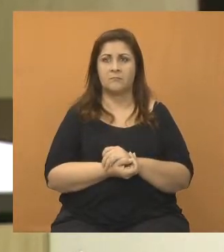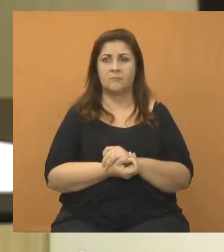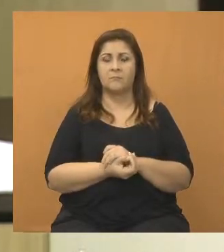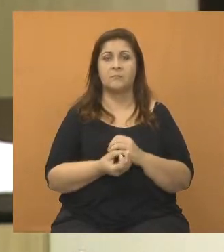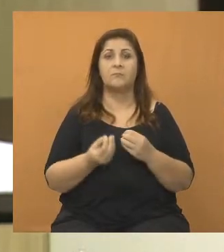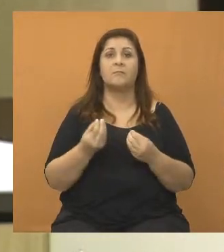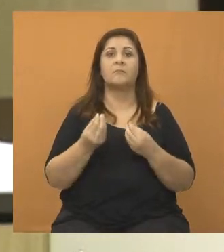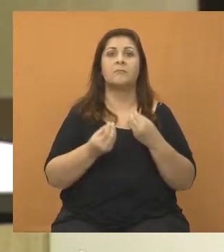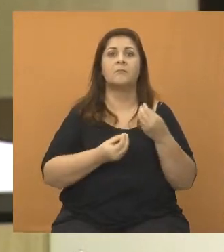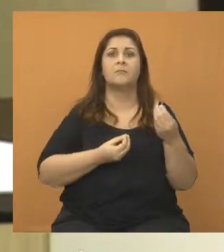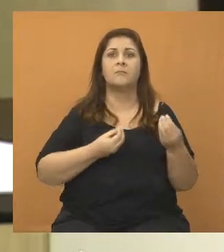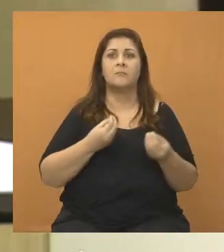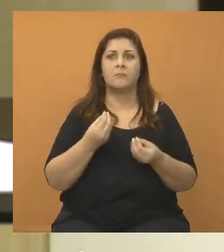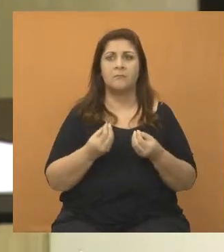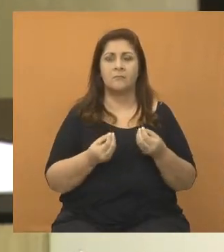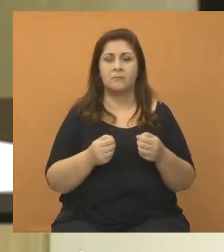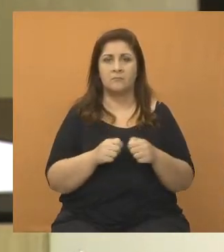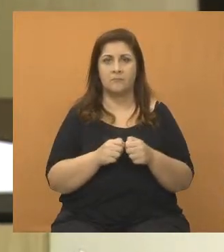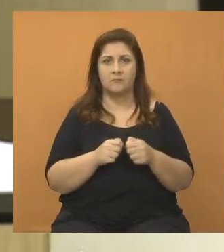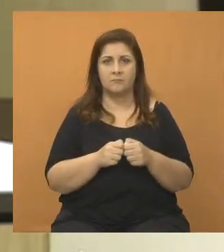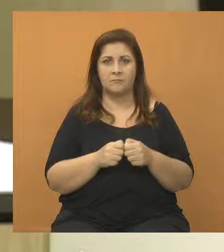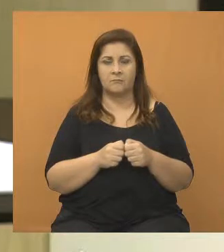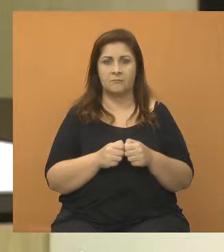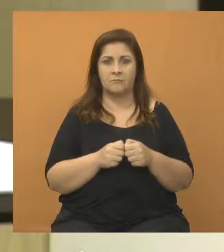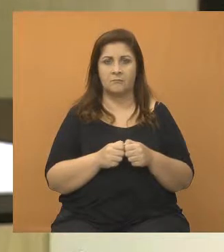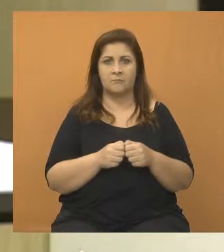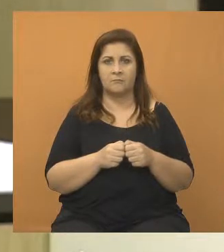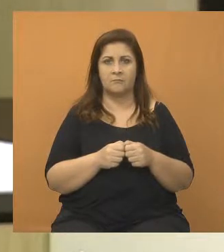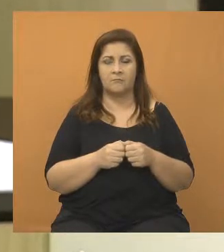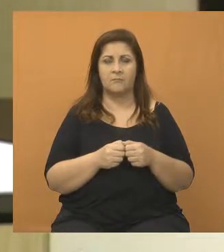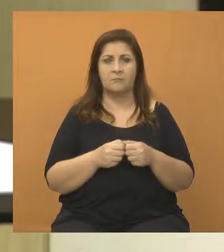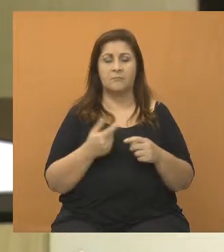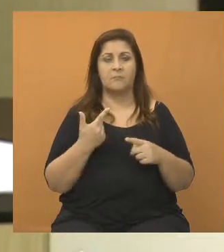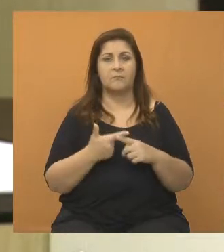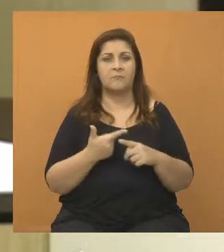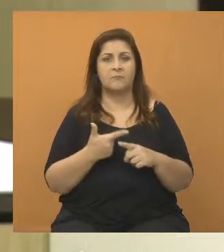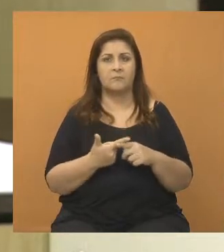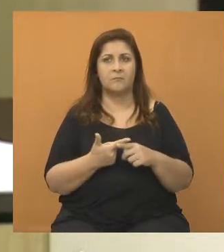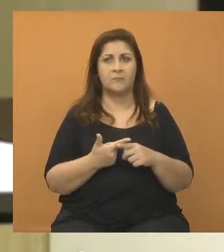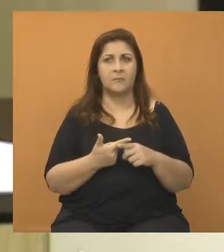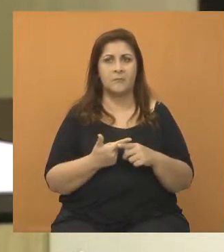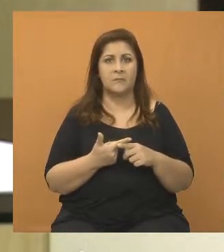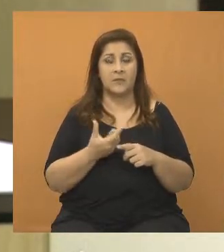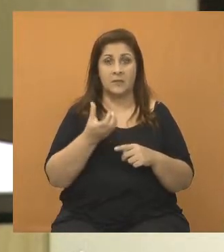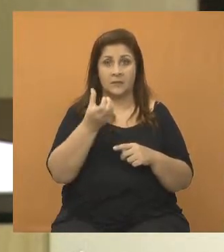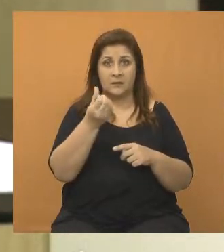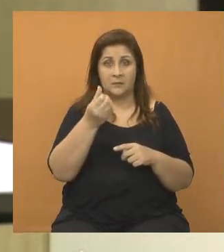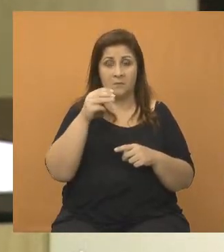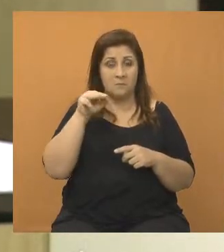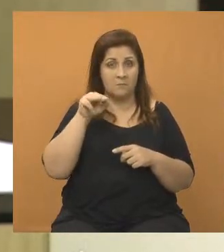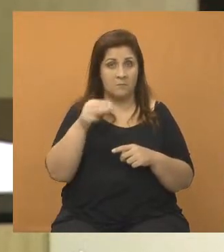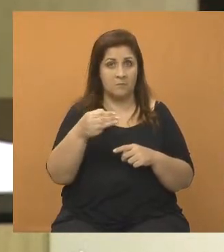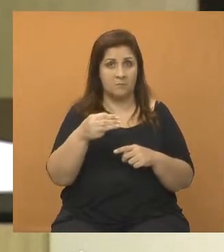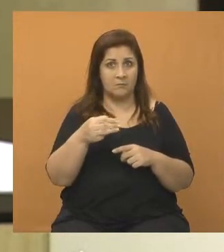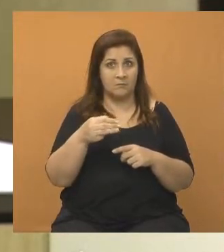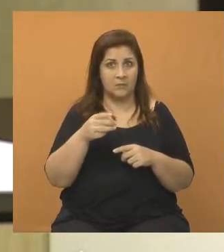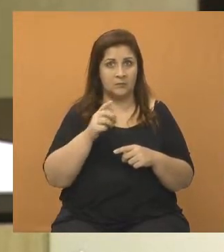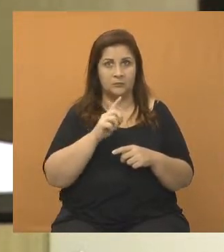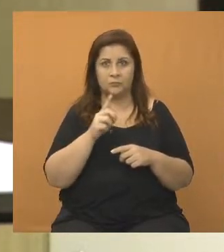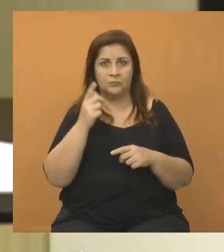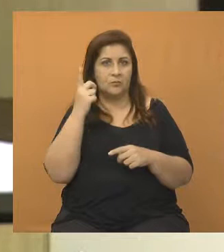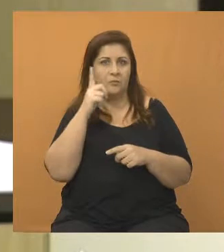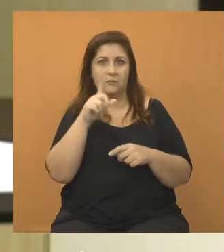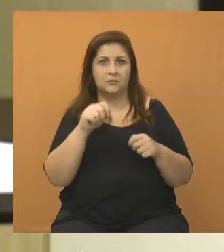dará esse investimento? Porque por essa diferença de 6 milhões, nós não faremos a